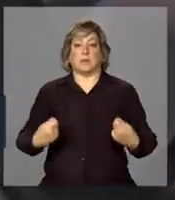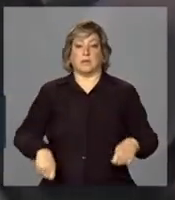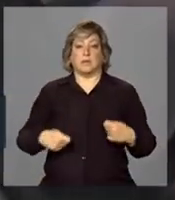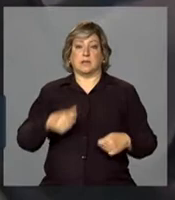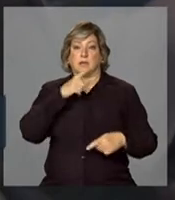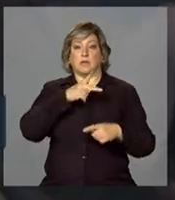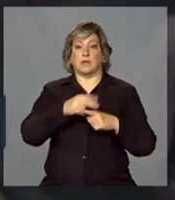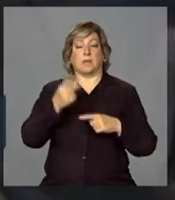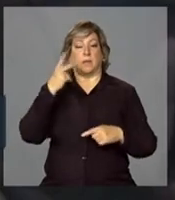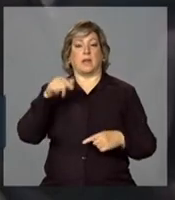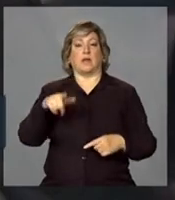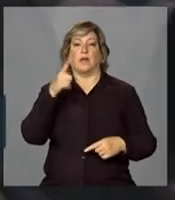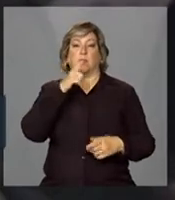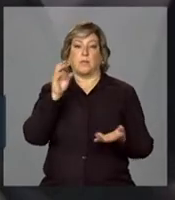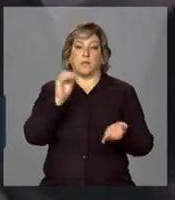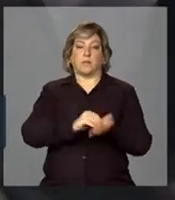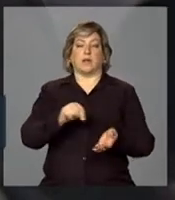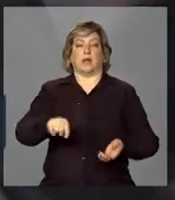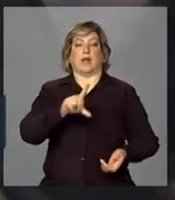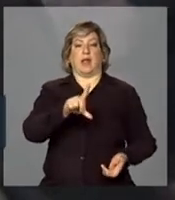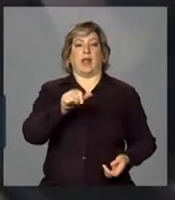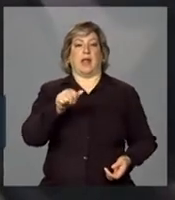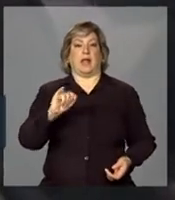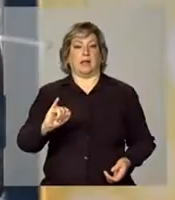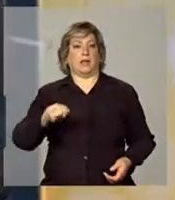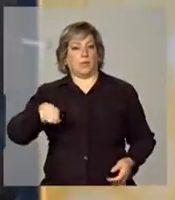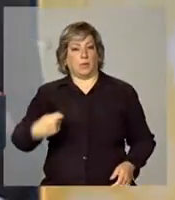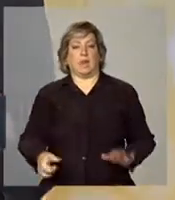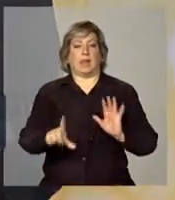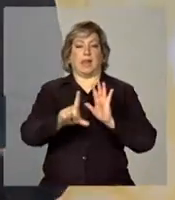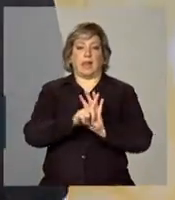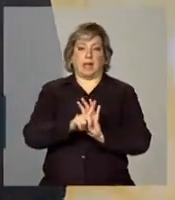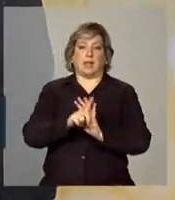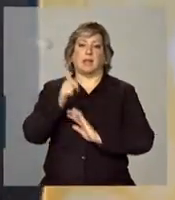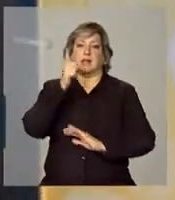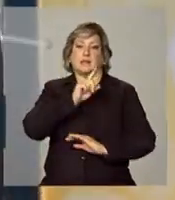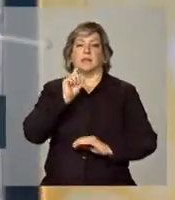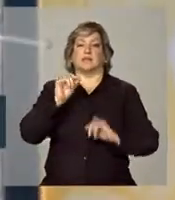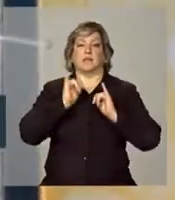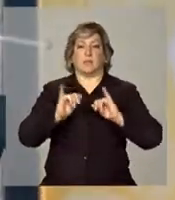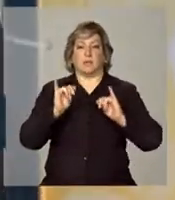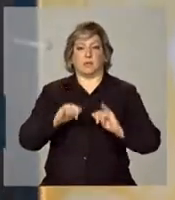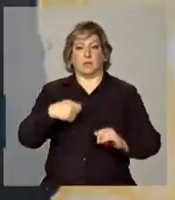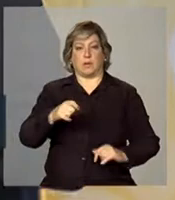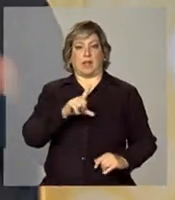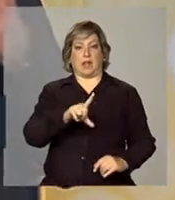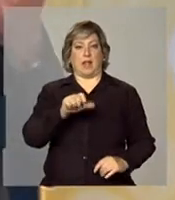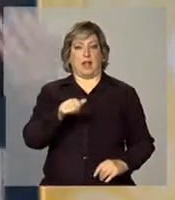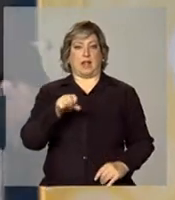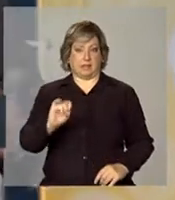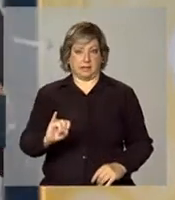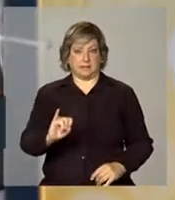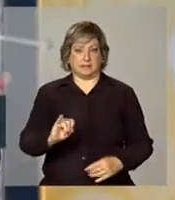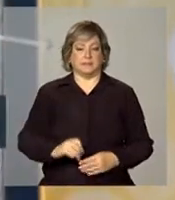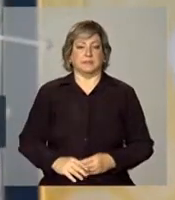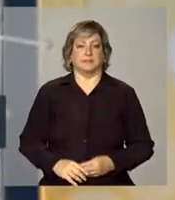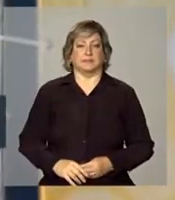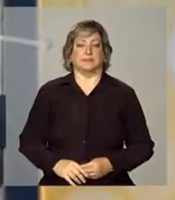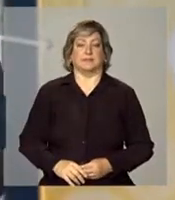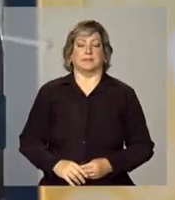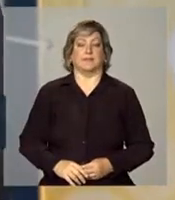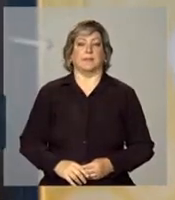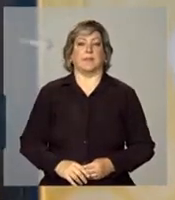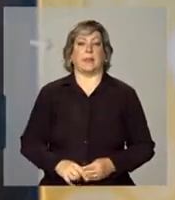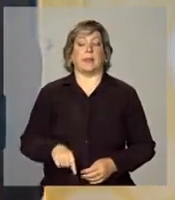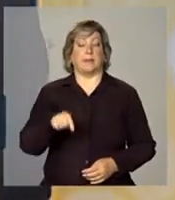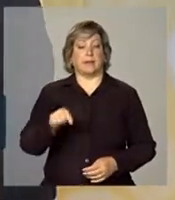para a implantação da LAI nos estados e municípios. A primeira é a questão da mudança cultural. Né? Assim como esse desafio